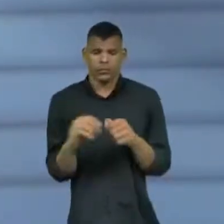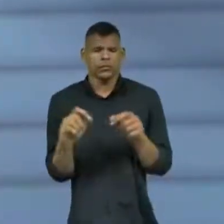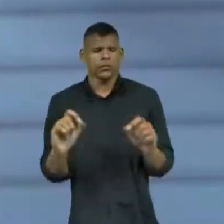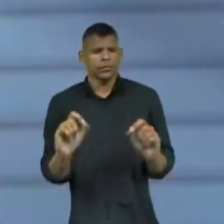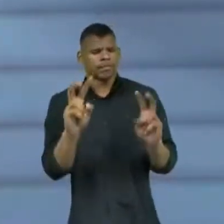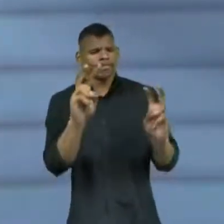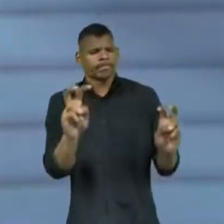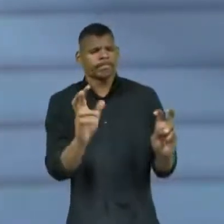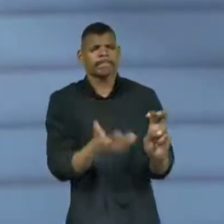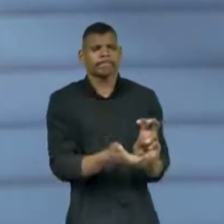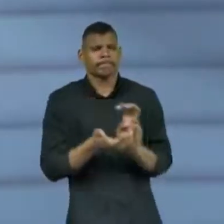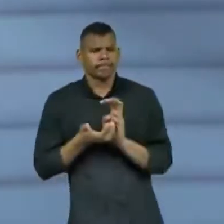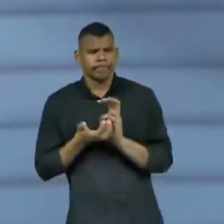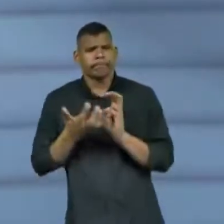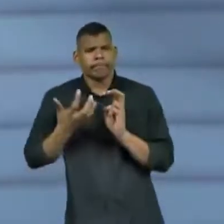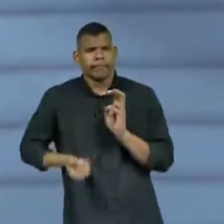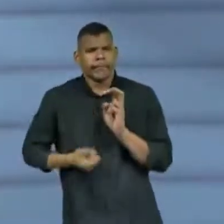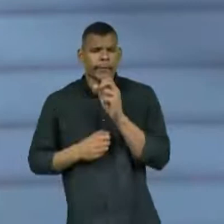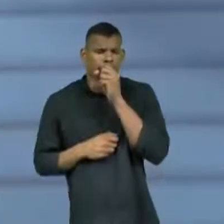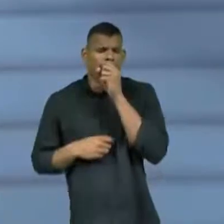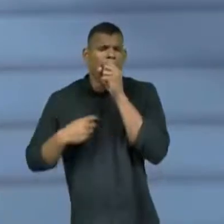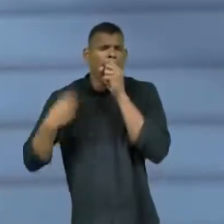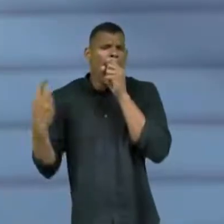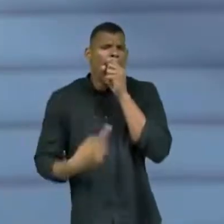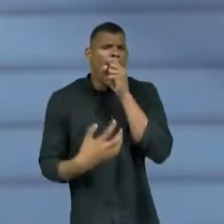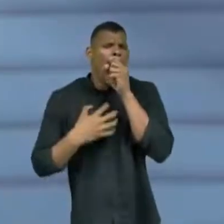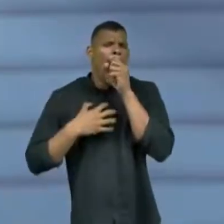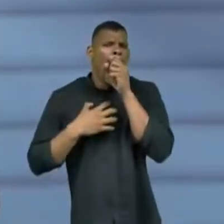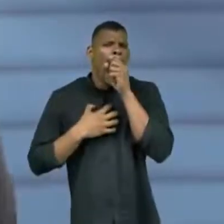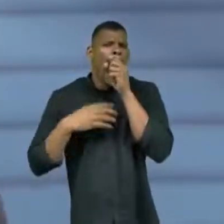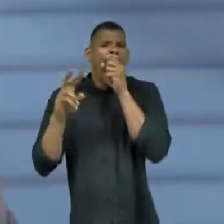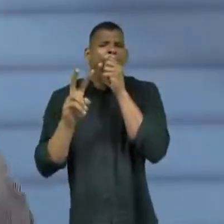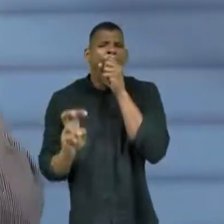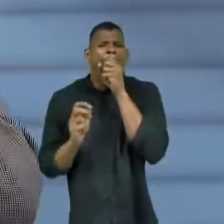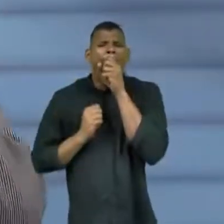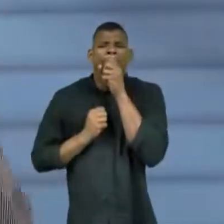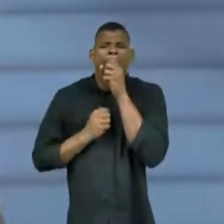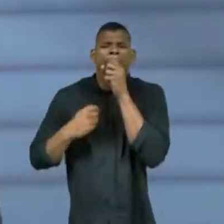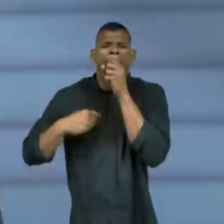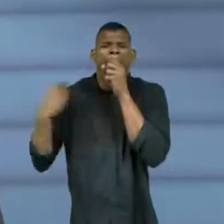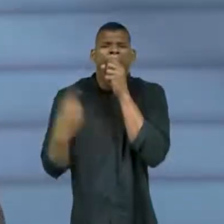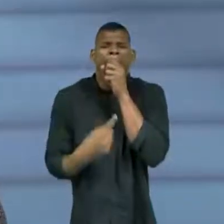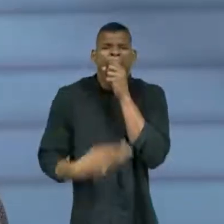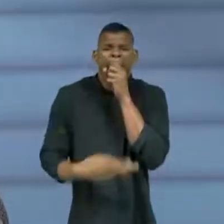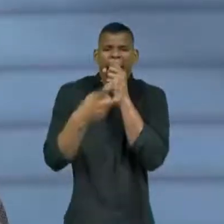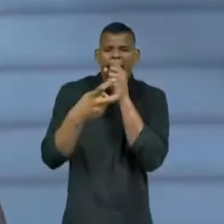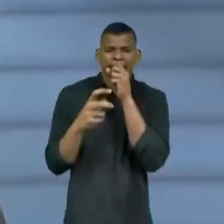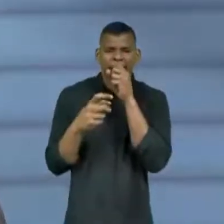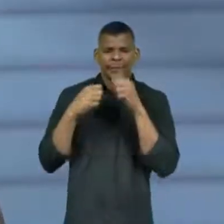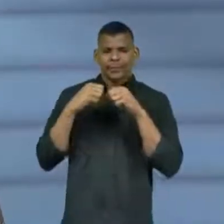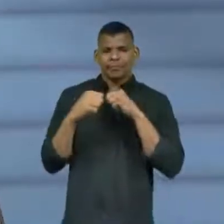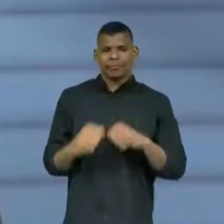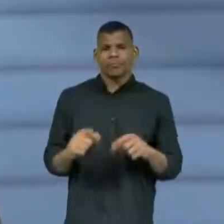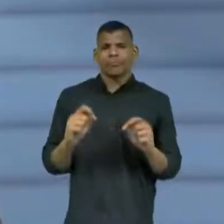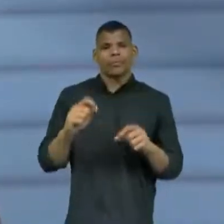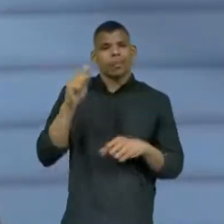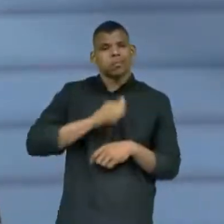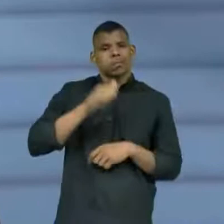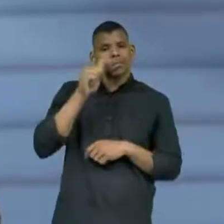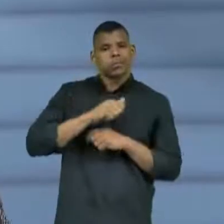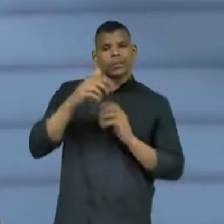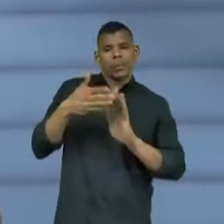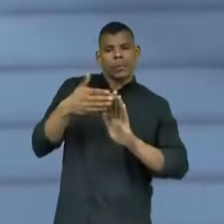nós somos entusiastas do tema e o FIEC Summit visa exatamente debater, avaliar,